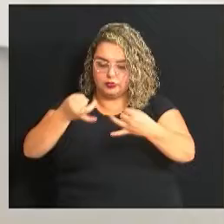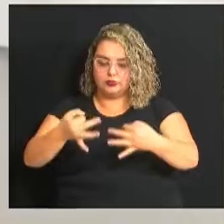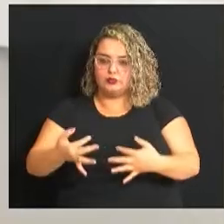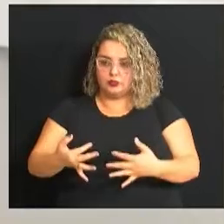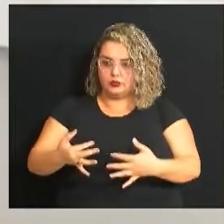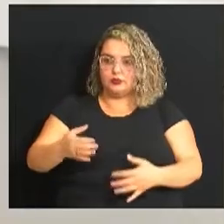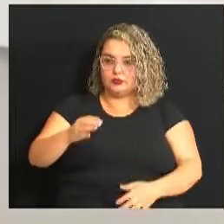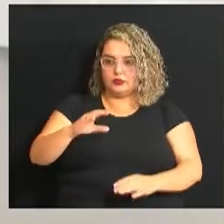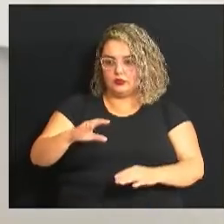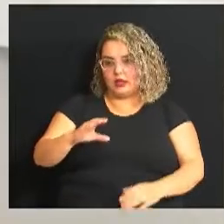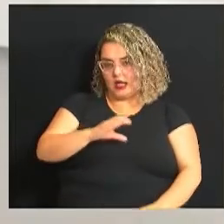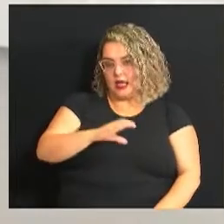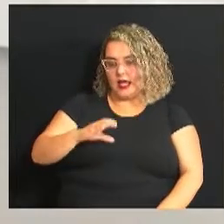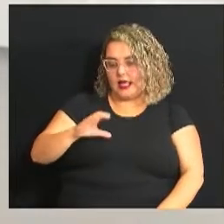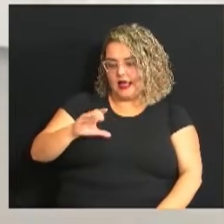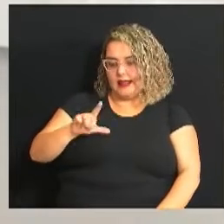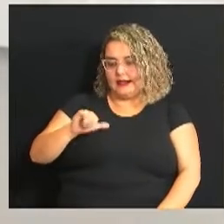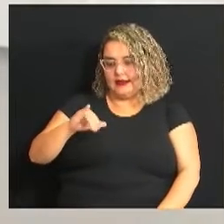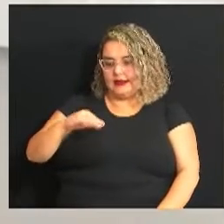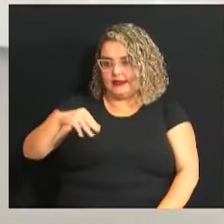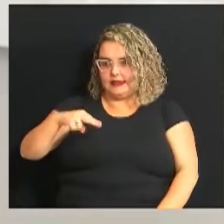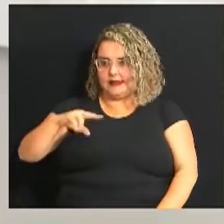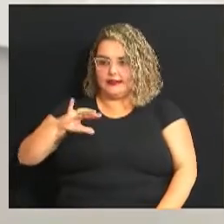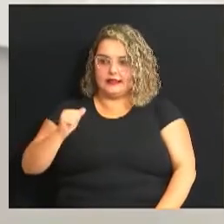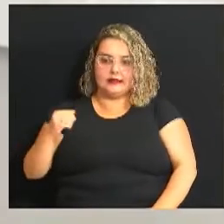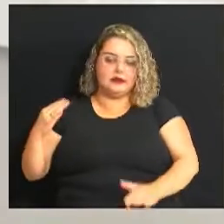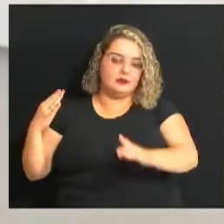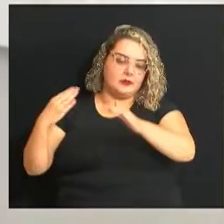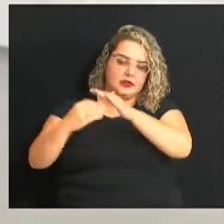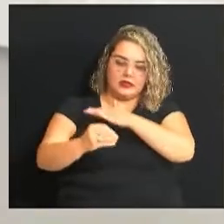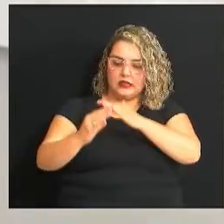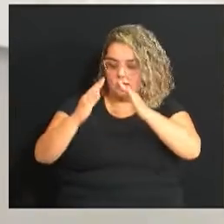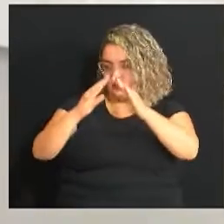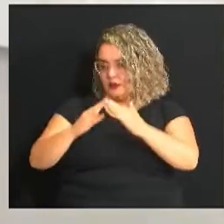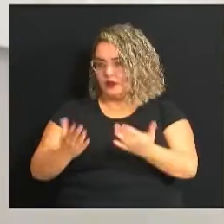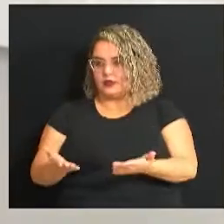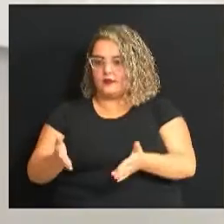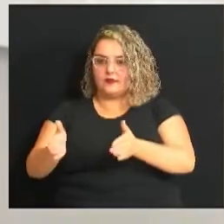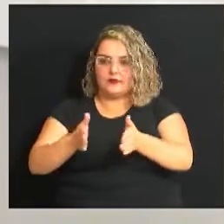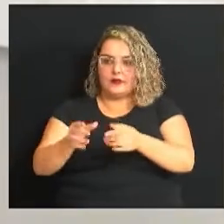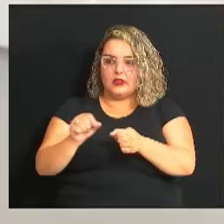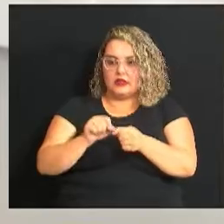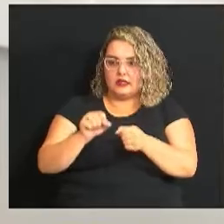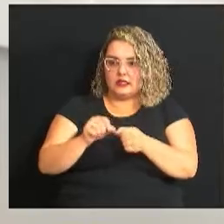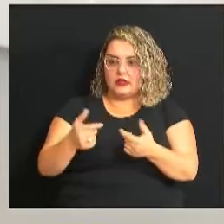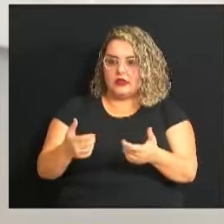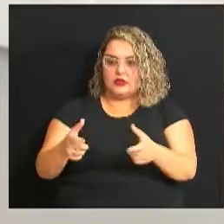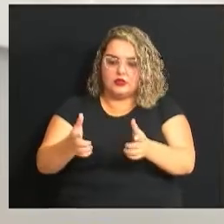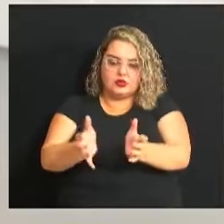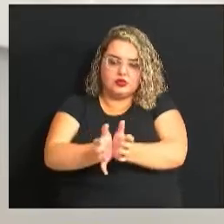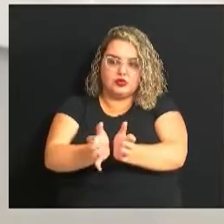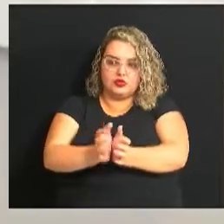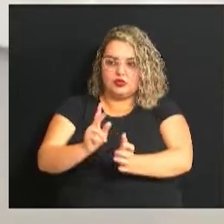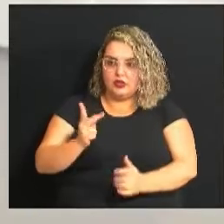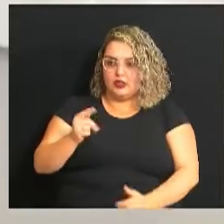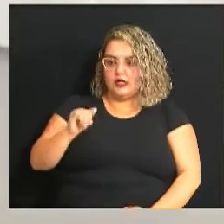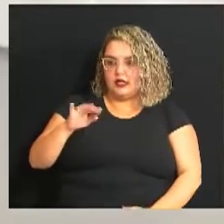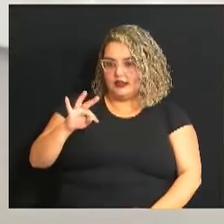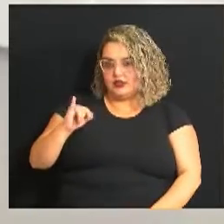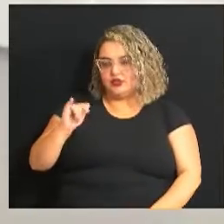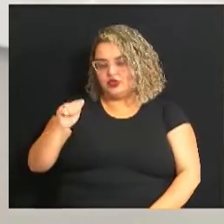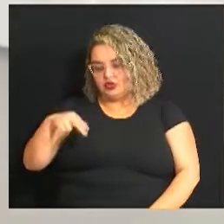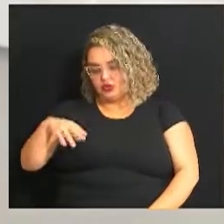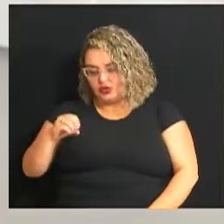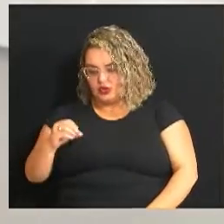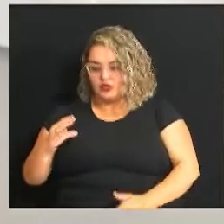clínica, né? Nós temos frente de migração, moradia. Recentemente, eles fizeram um trabalho com um grupo, né, de haitianos sobre migração.